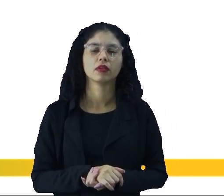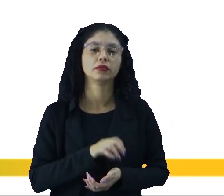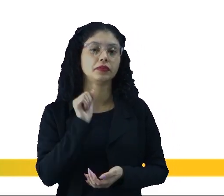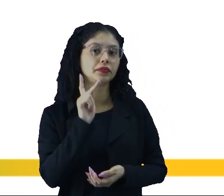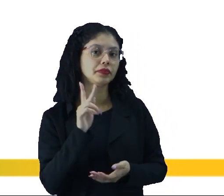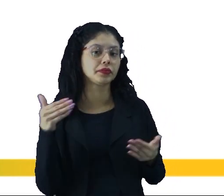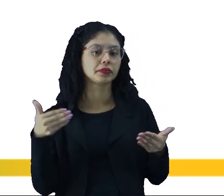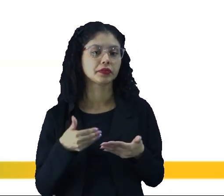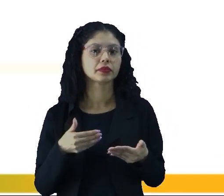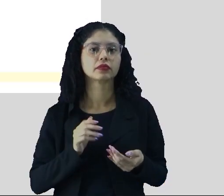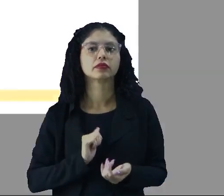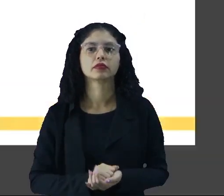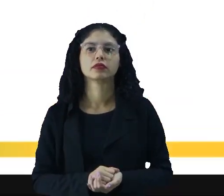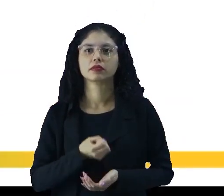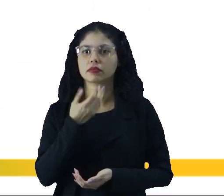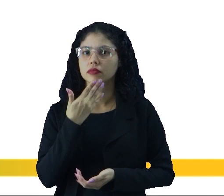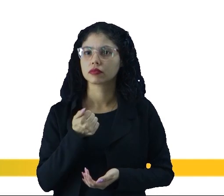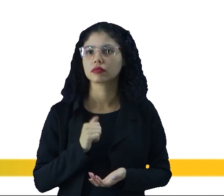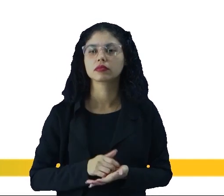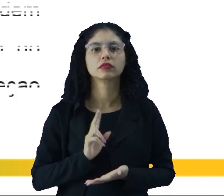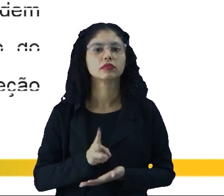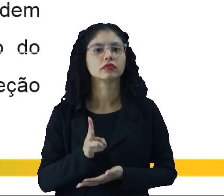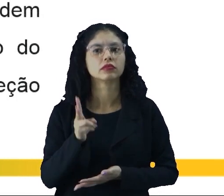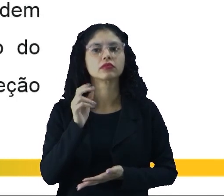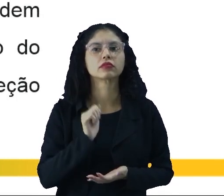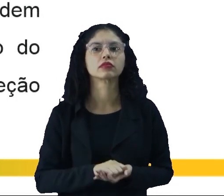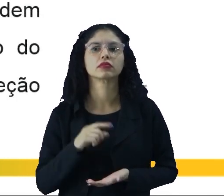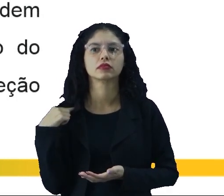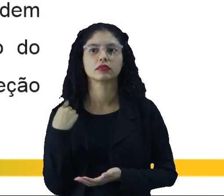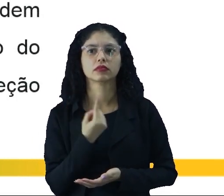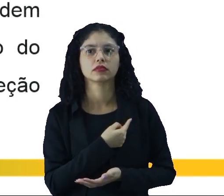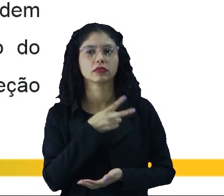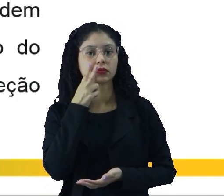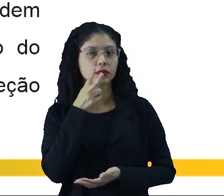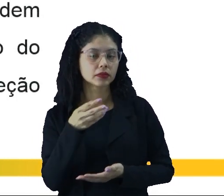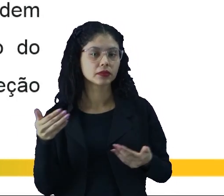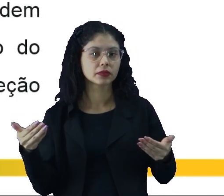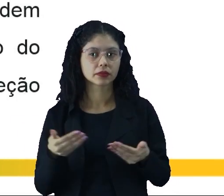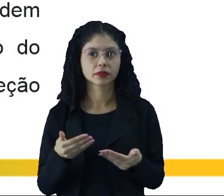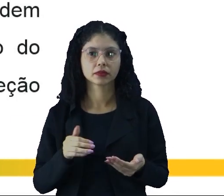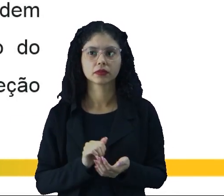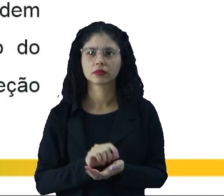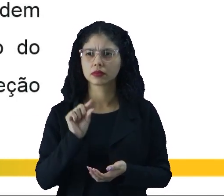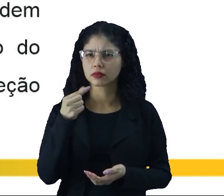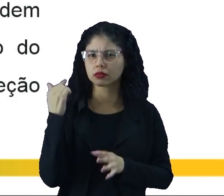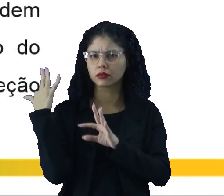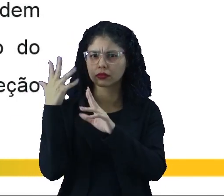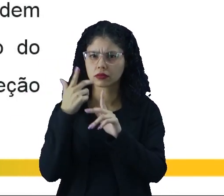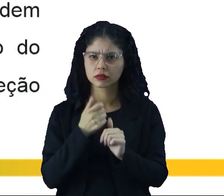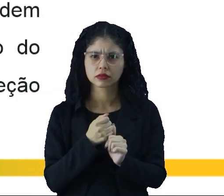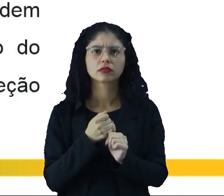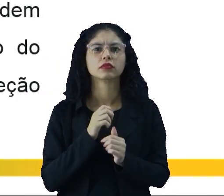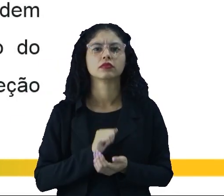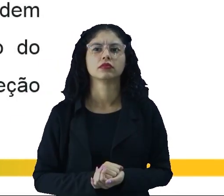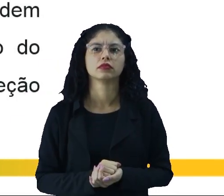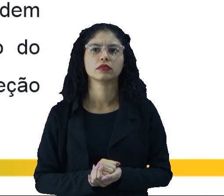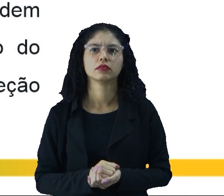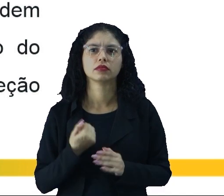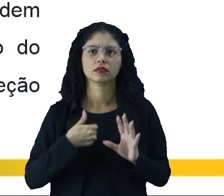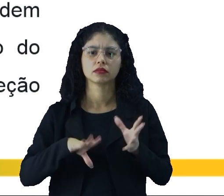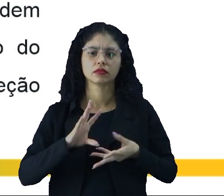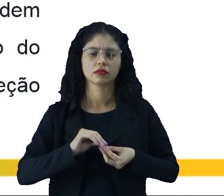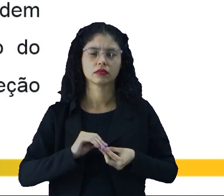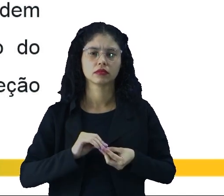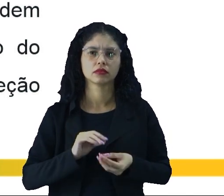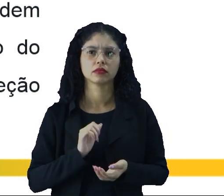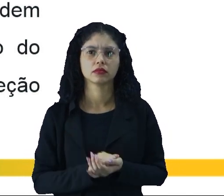Ok até aqui? Muito bem. Dando continuidade, nós vamos ver agora um pequeno resumo do lançamento